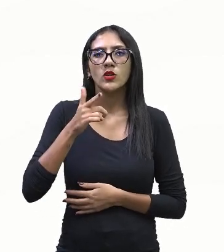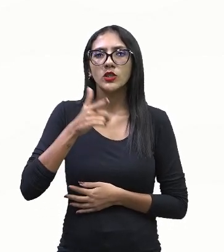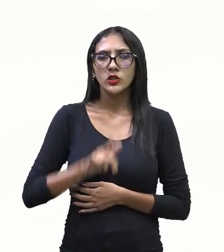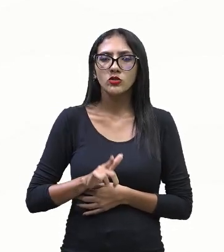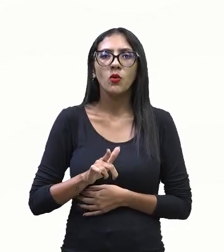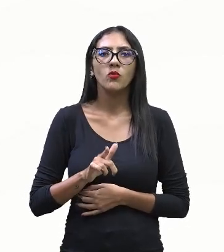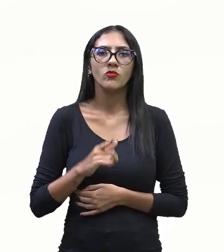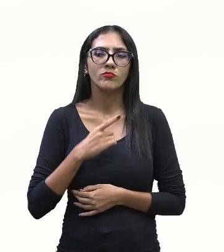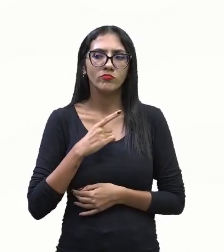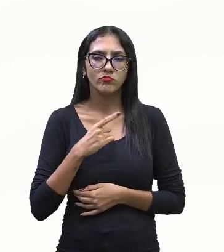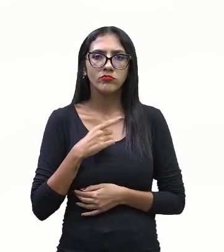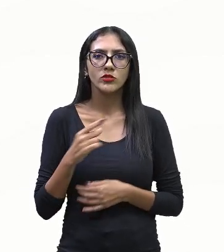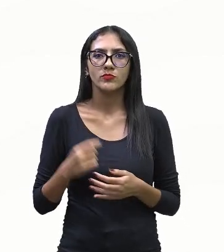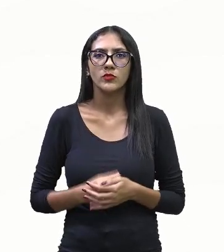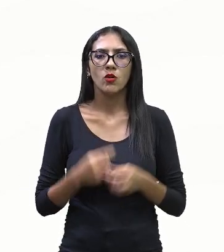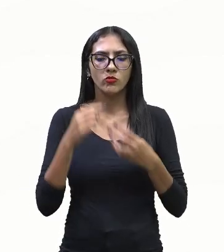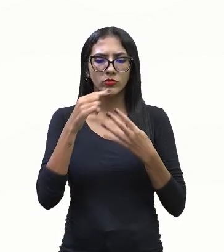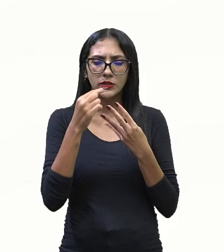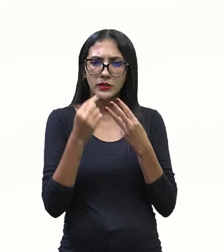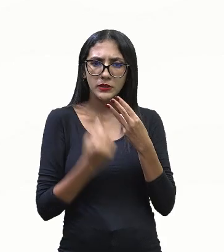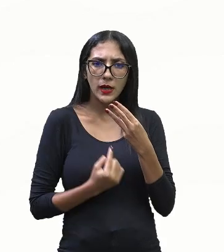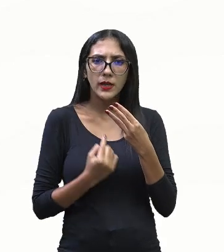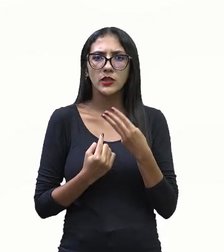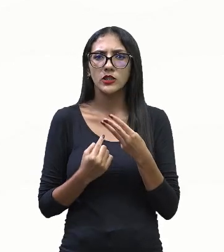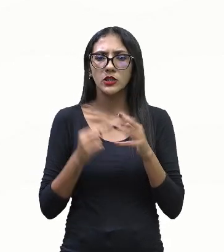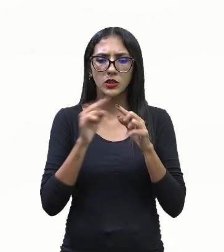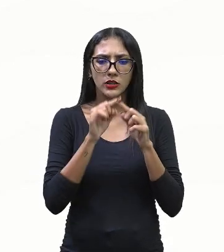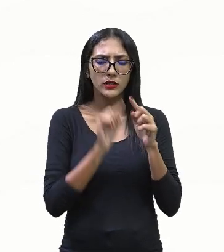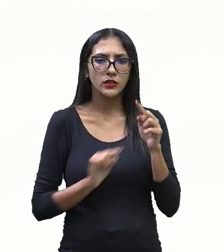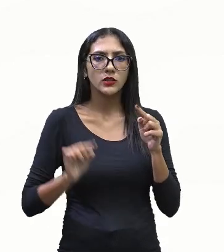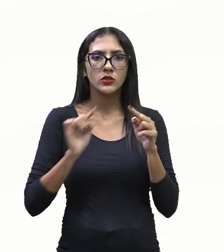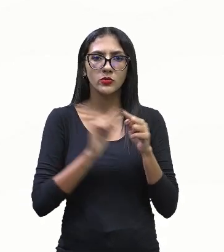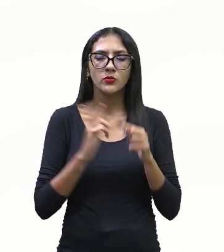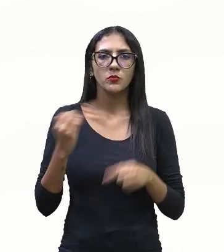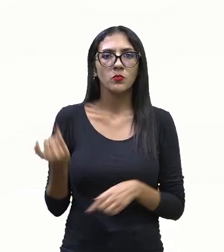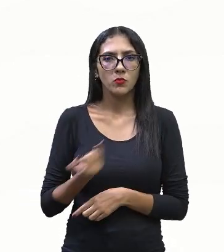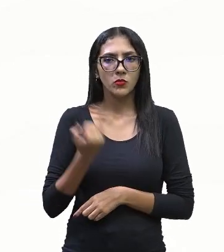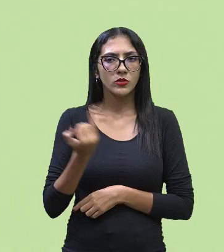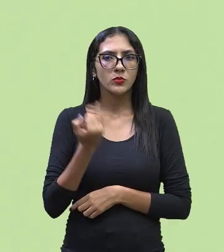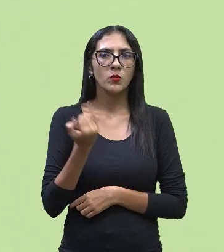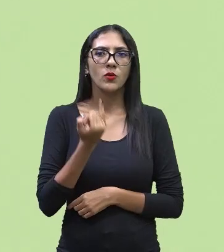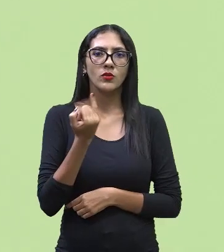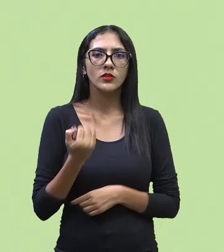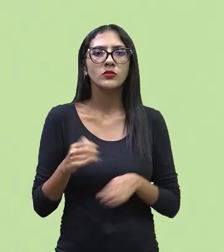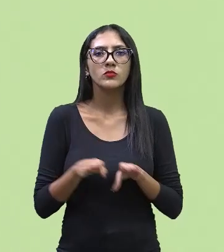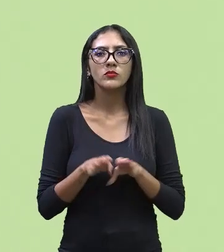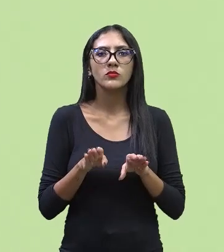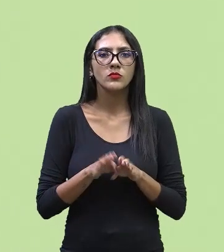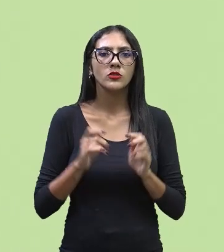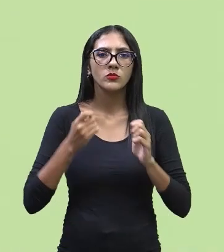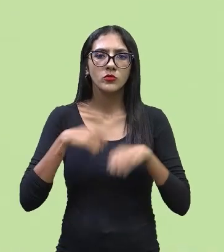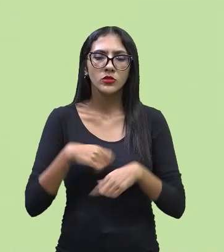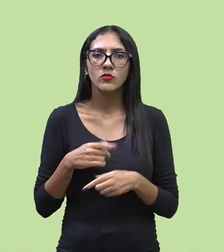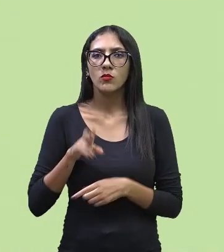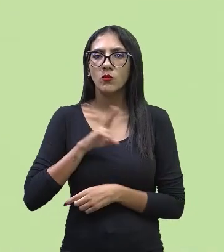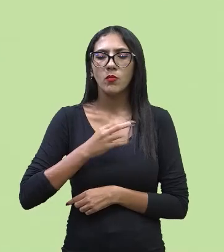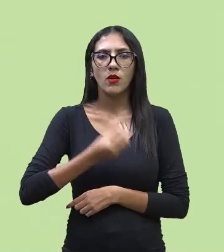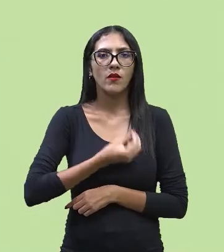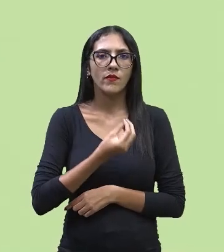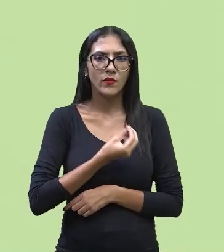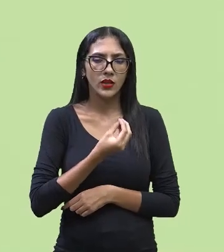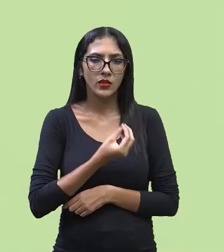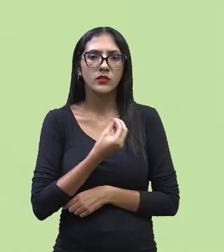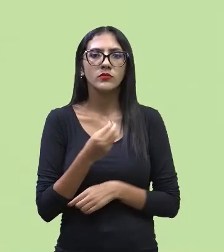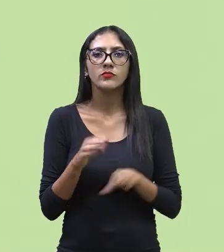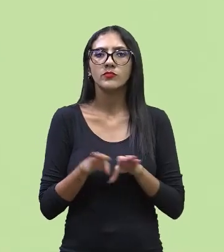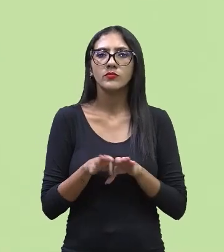sobre esses 3 ciclos biogeoquímicos que são muito importantes para a preservação da vida e